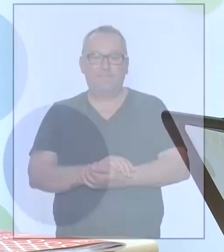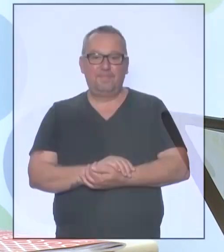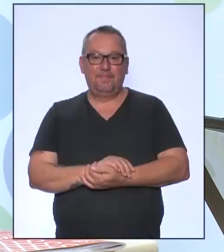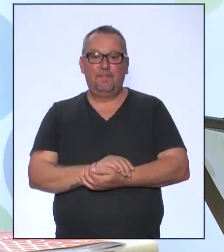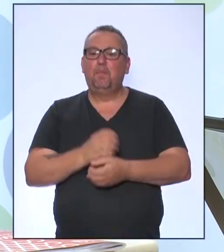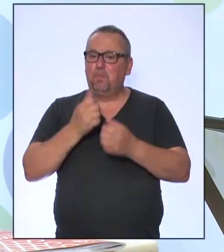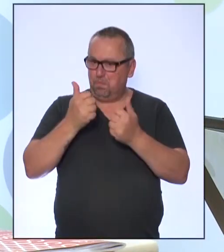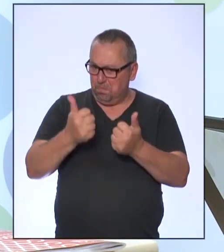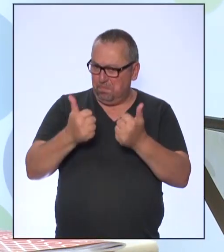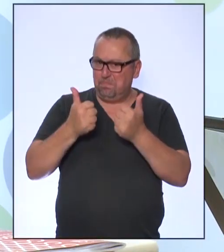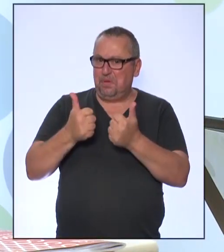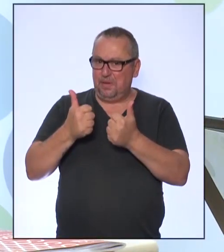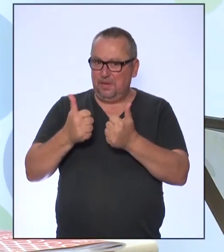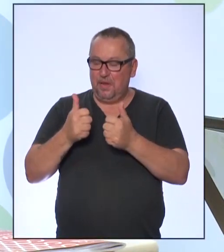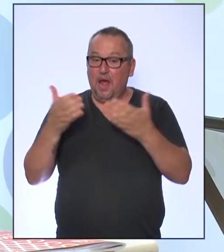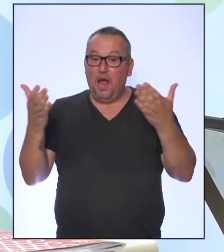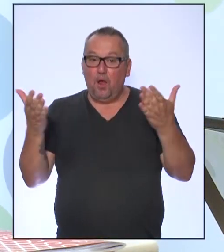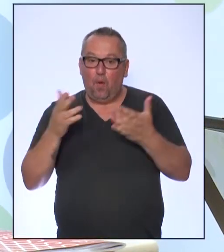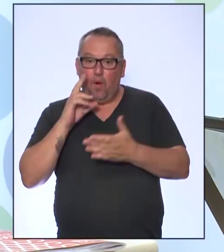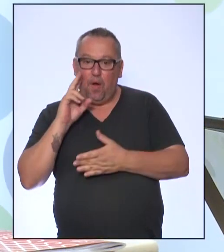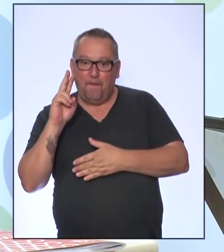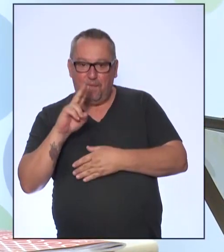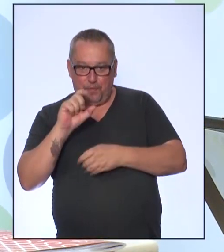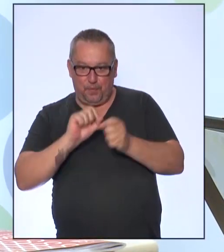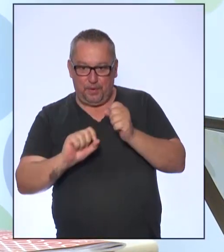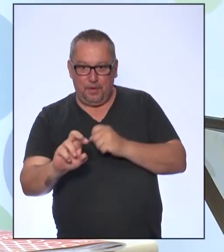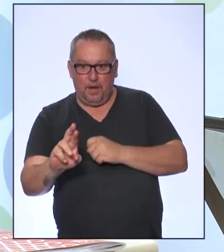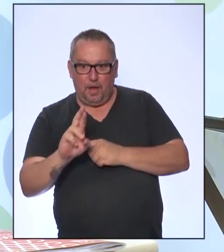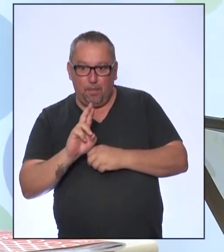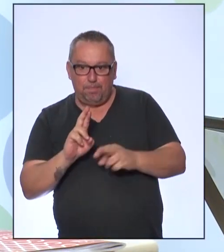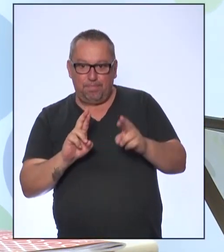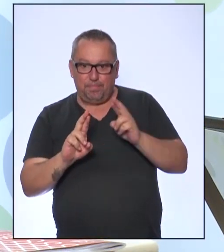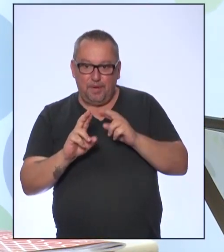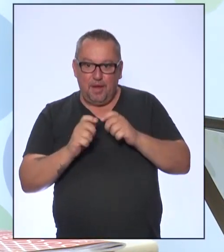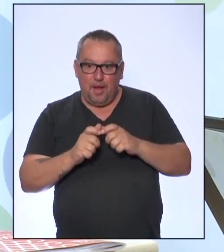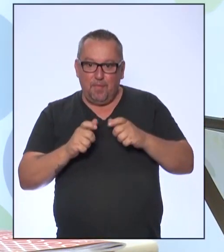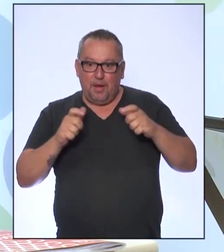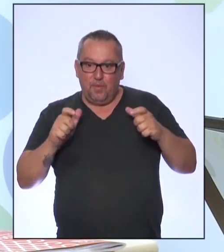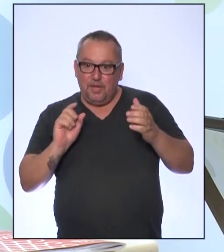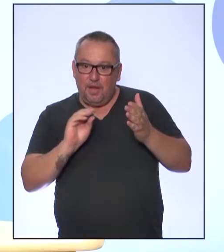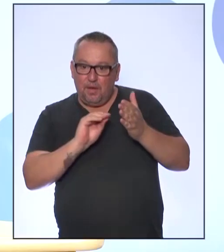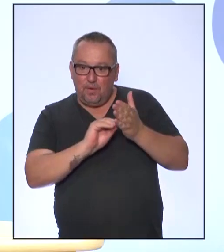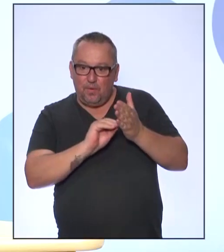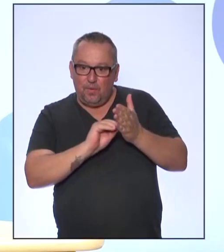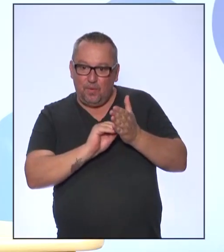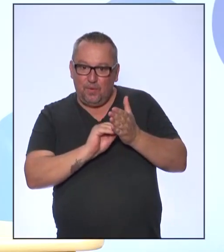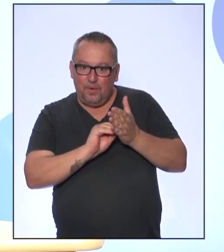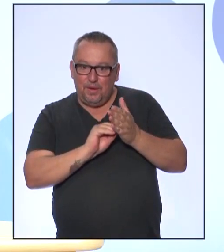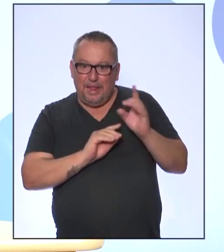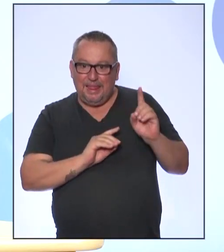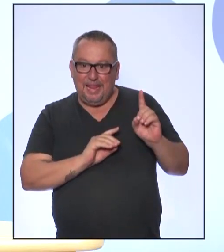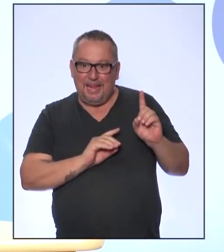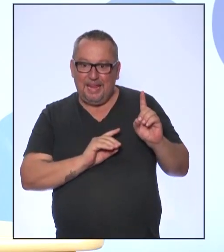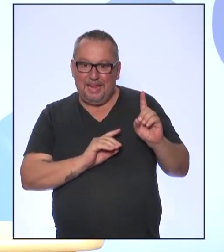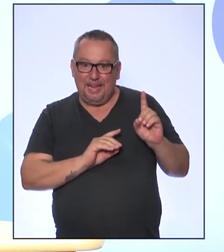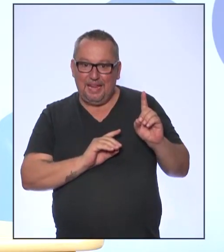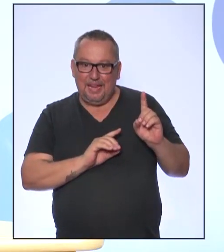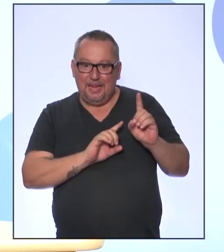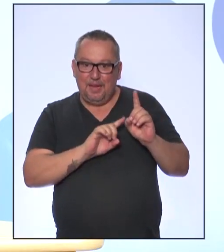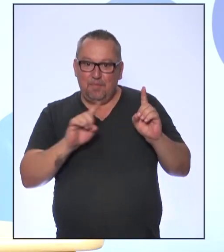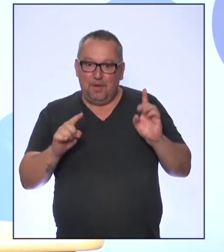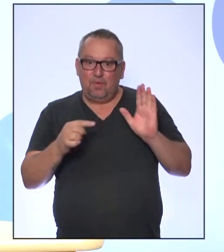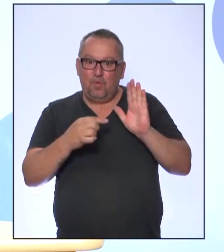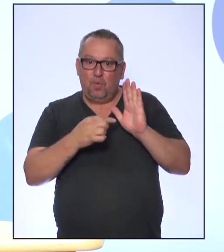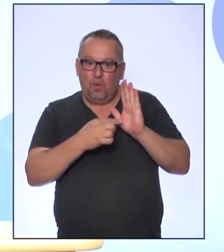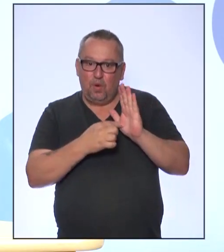Muito bem. Agora, com relação à resposta, a maioria marcou? A maioria marcou D, mas pontuando para o